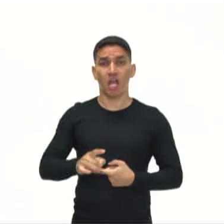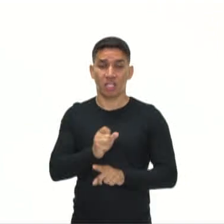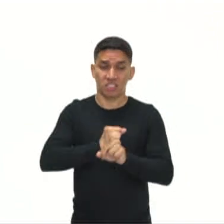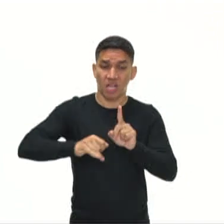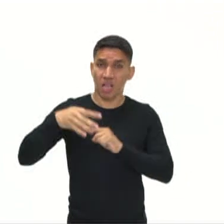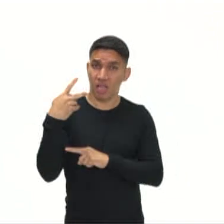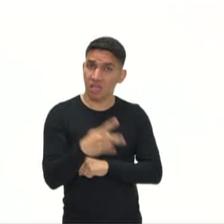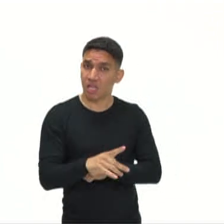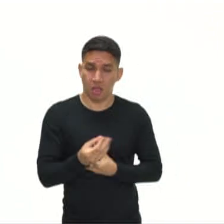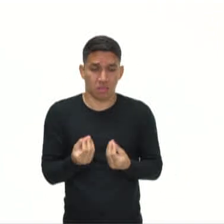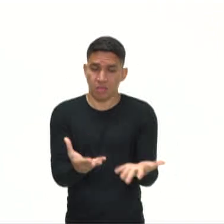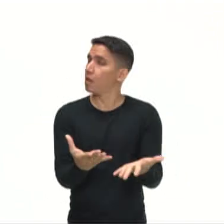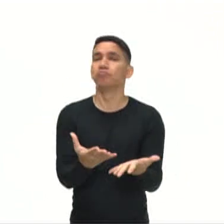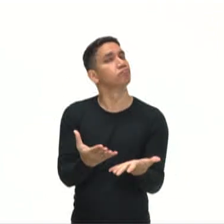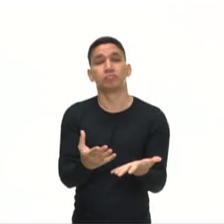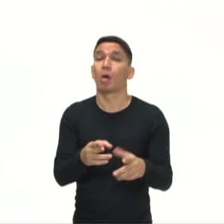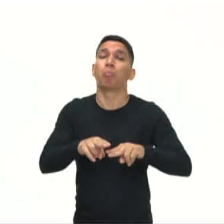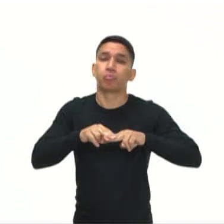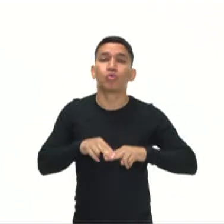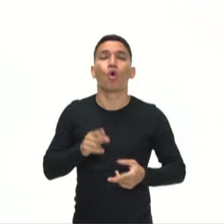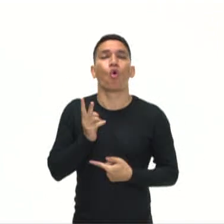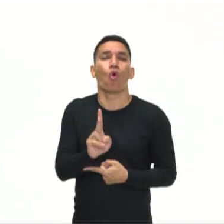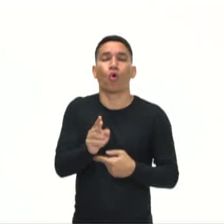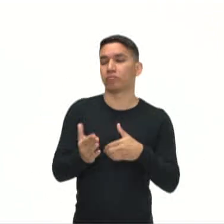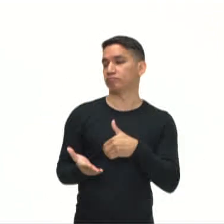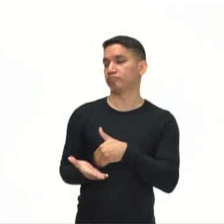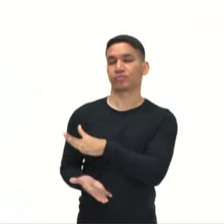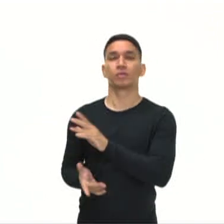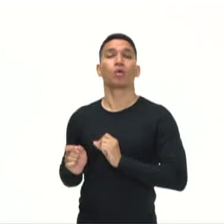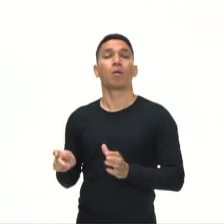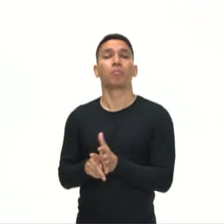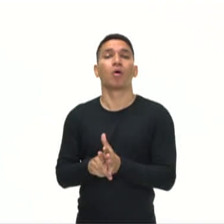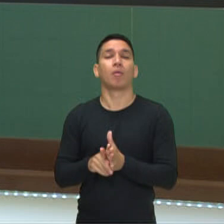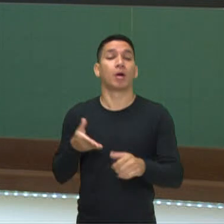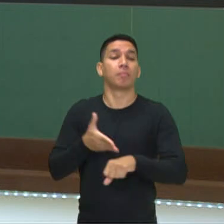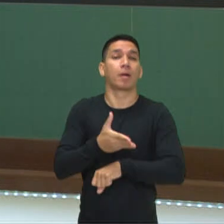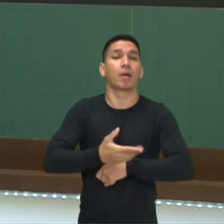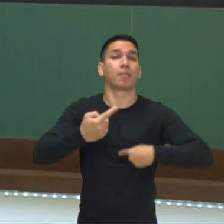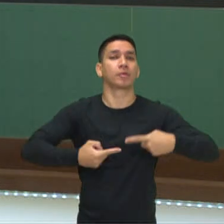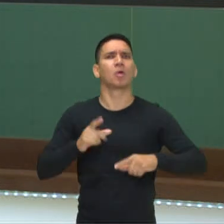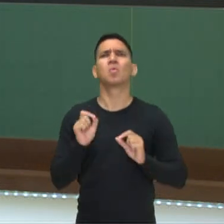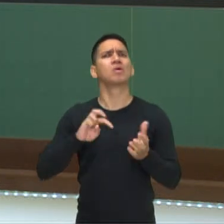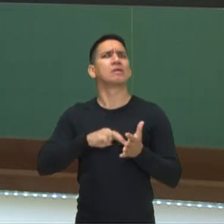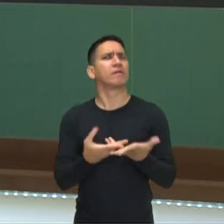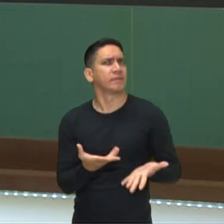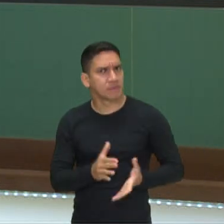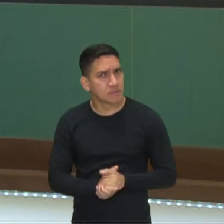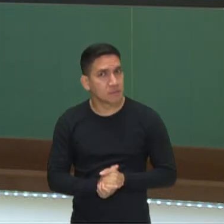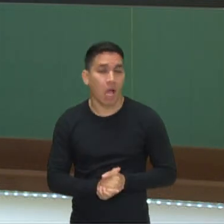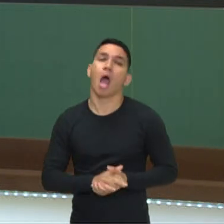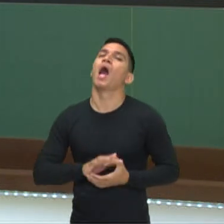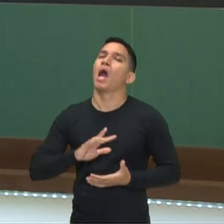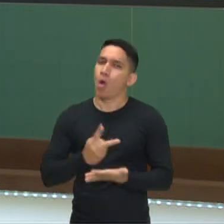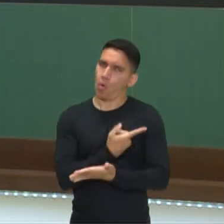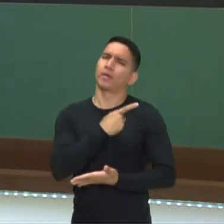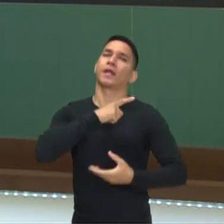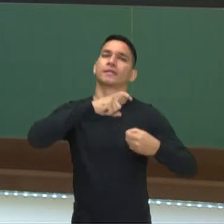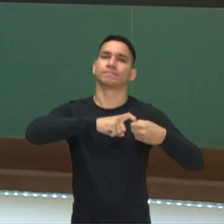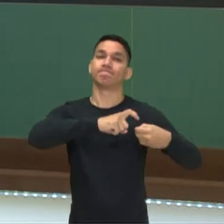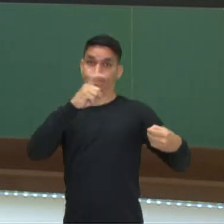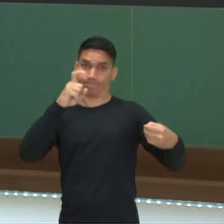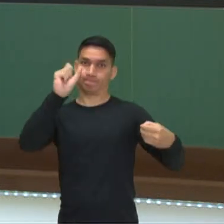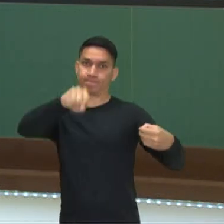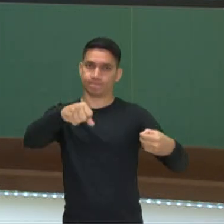e eles continuaram excluídos da participação política. O que é que isso quer dizer? Quer dizer que aconteceu a independência,